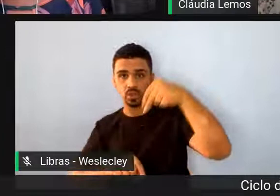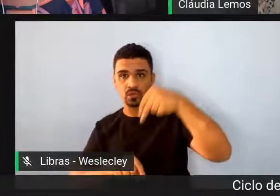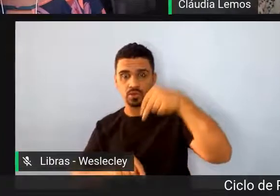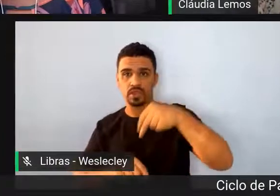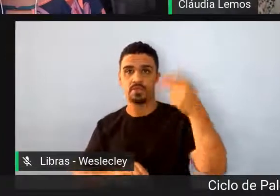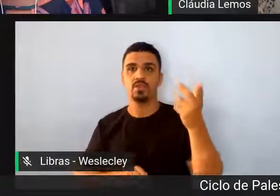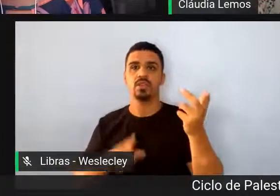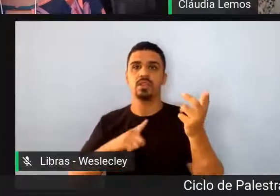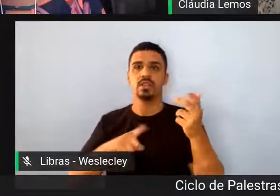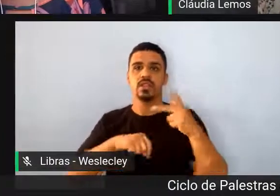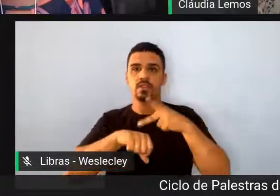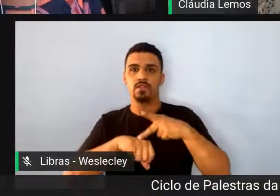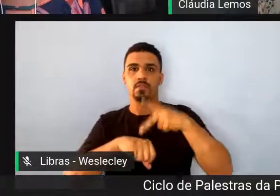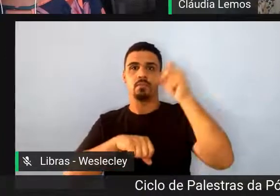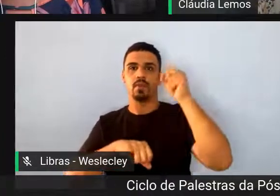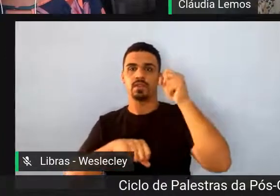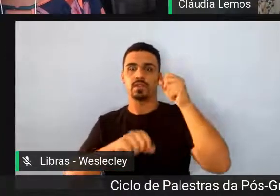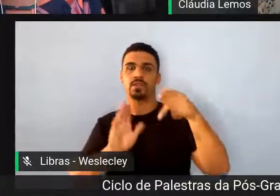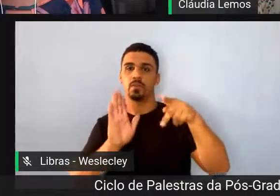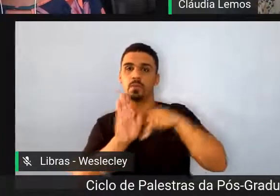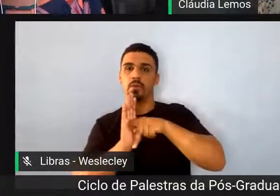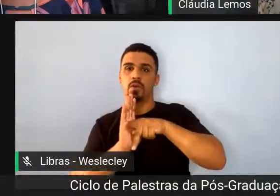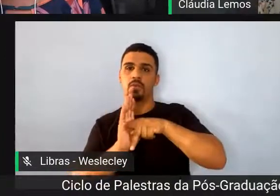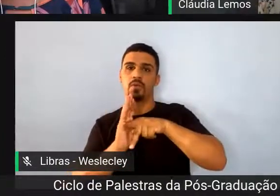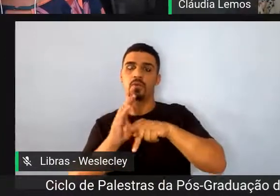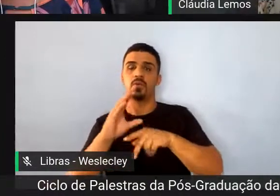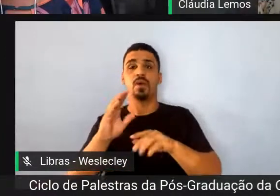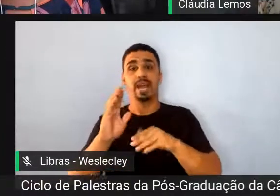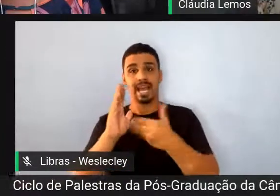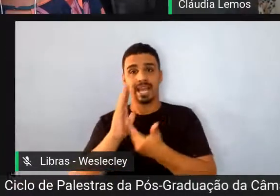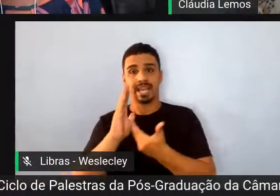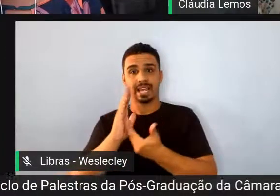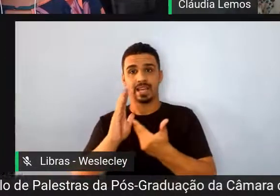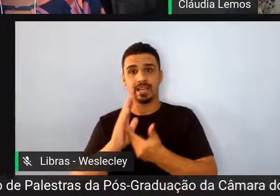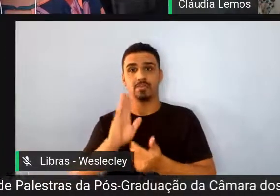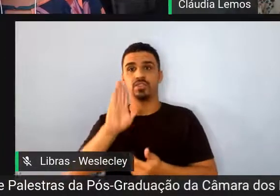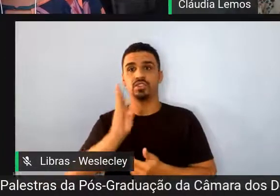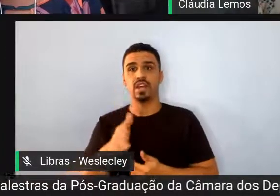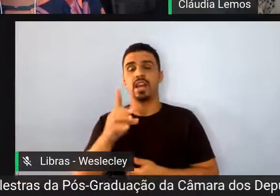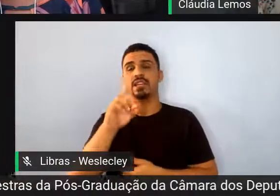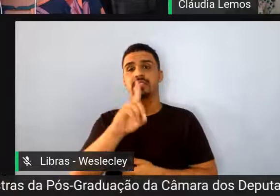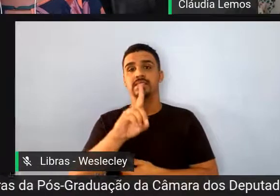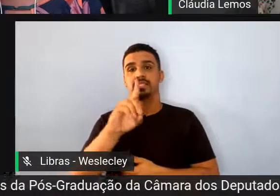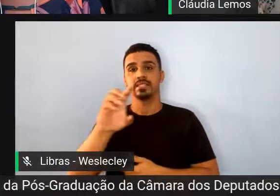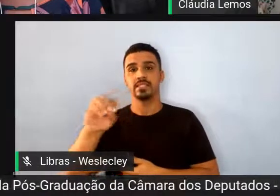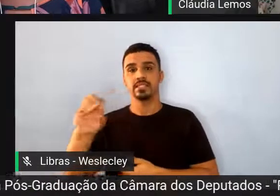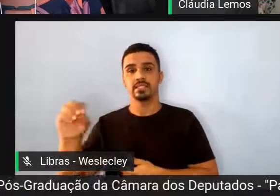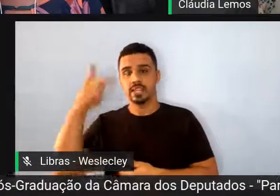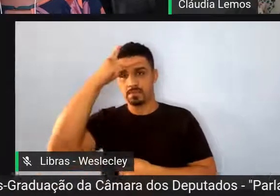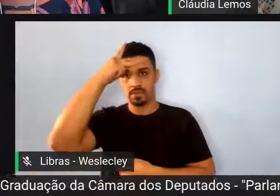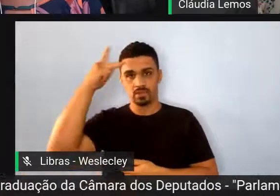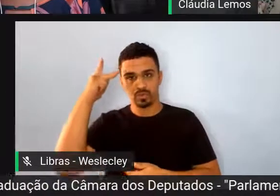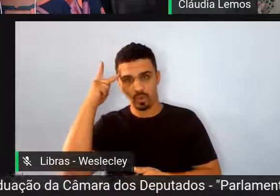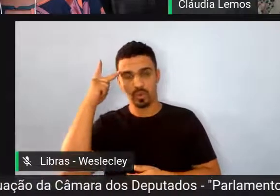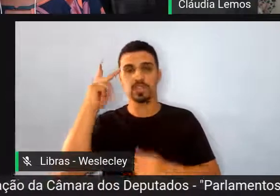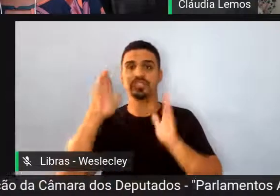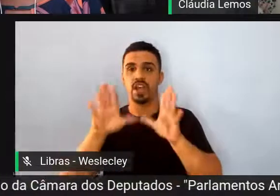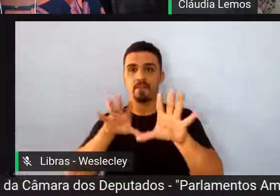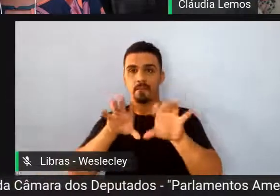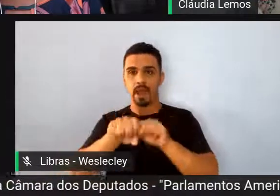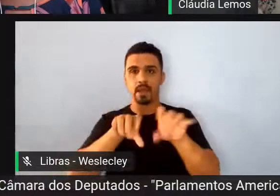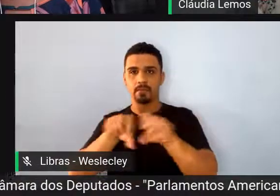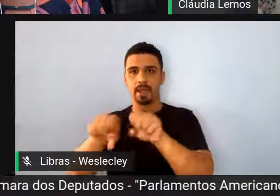de pós-graduação da Câmara, ele completou 100 mestres formados, 100 dissertações defendidas, né? E essa é